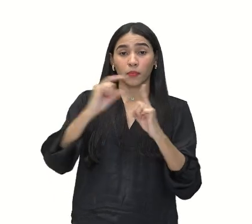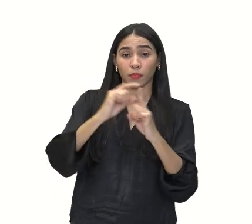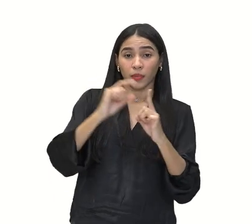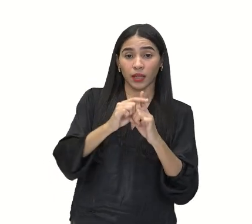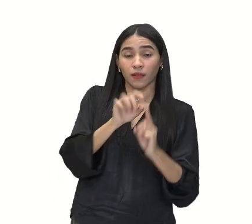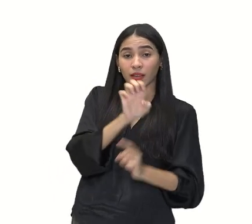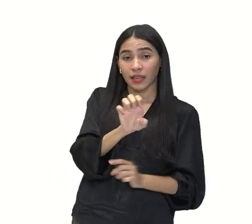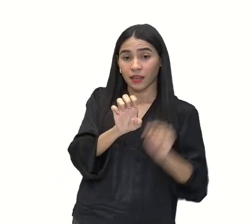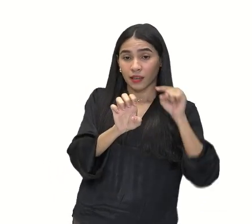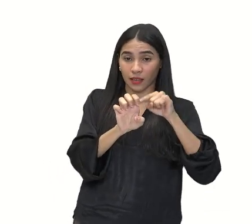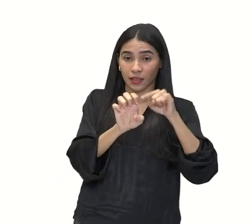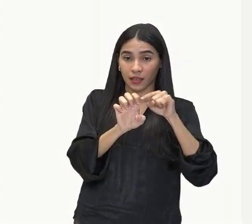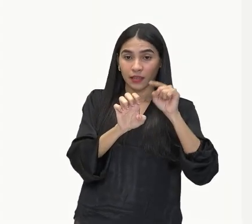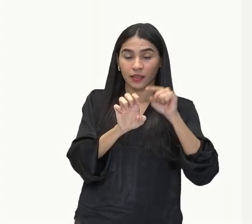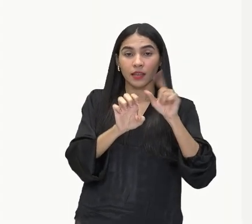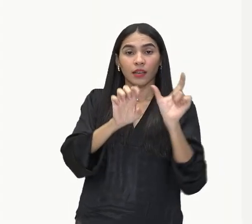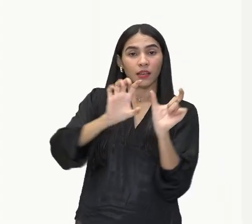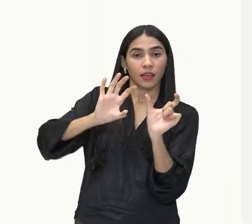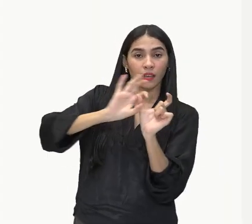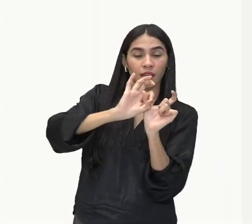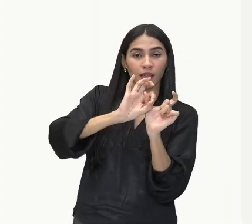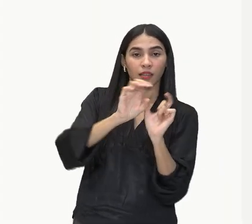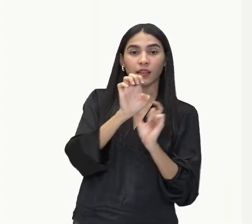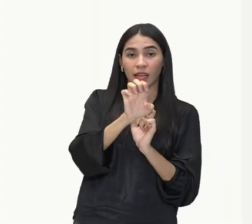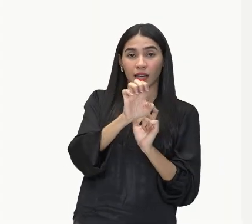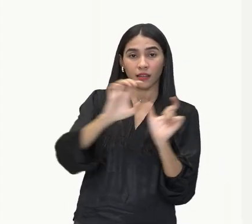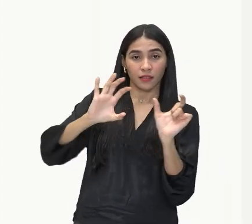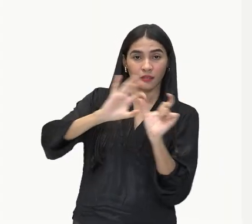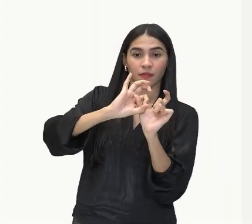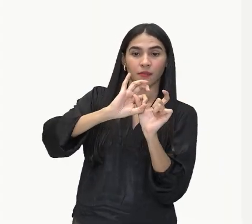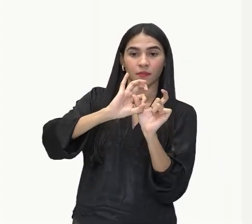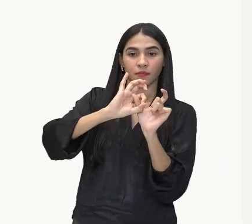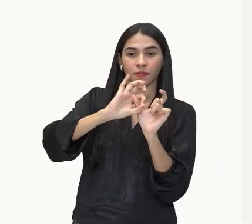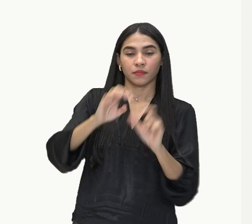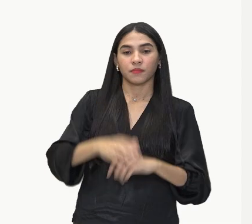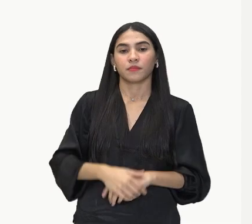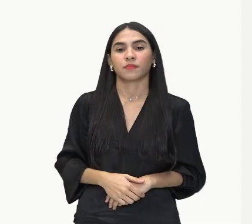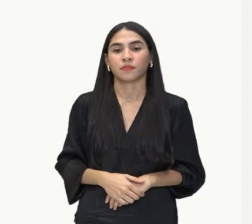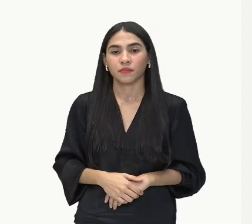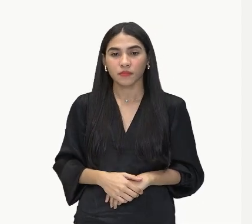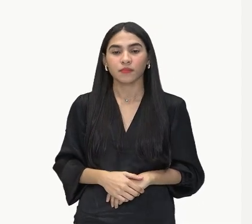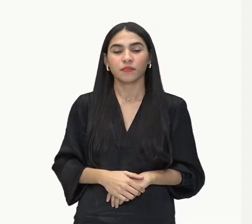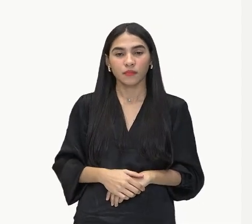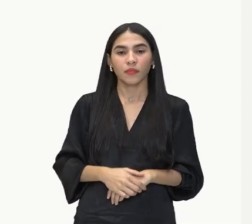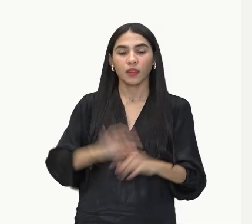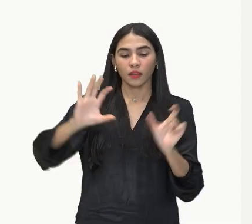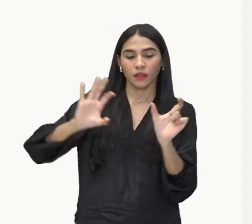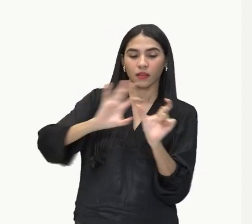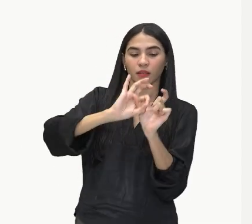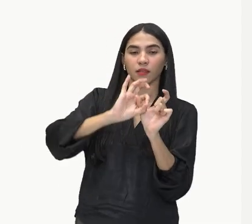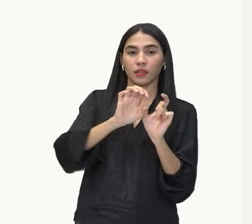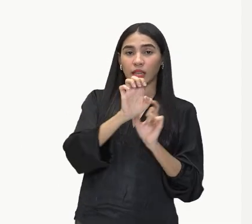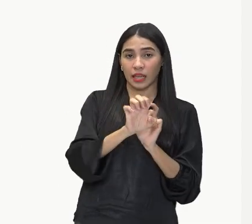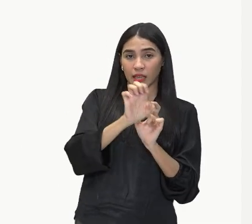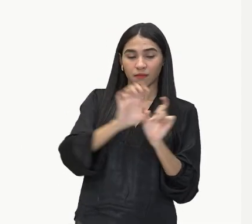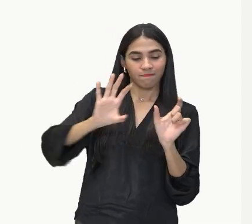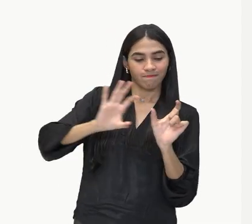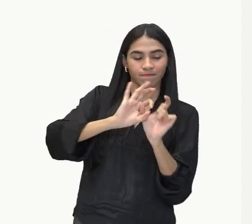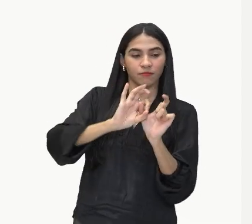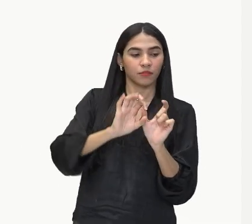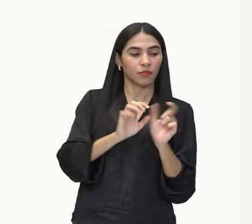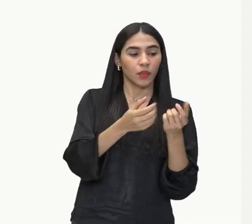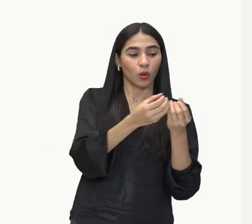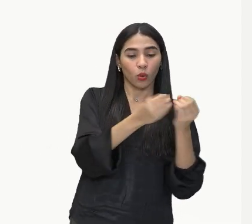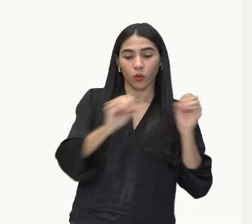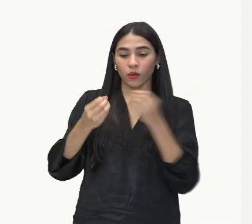uma conjunção, certo? Então, a conjunção e faz a conexão entre as